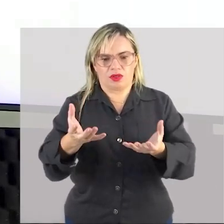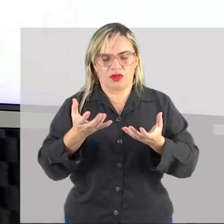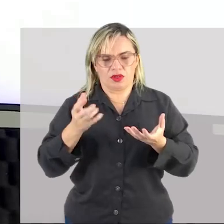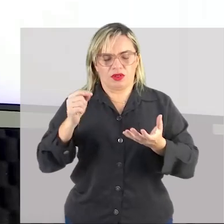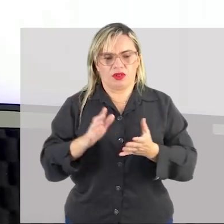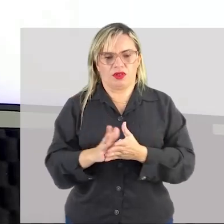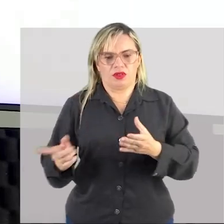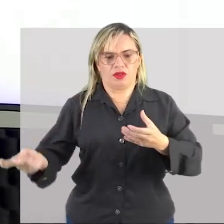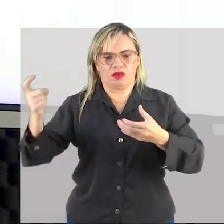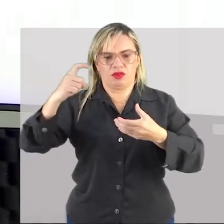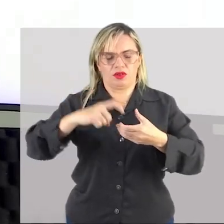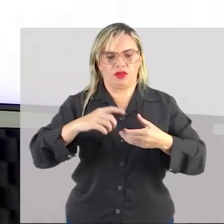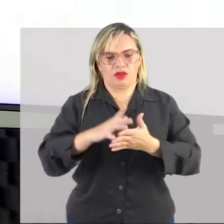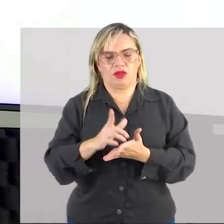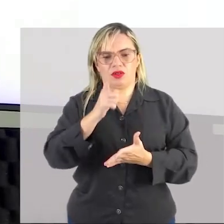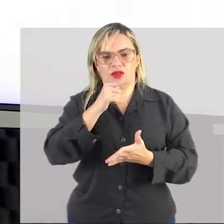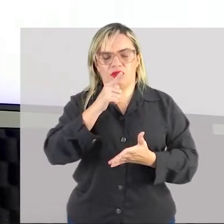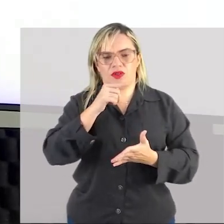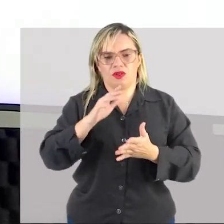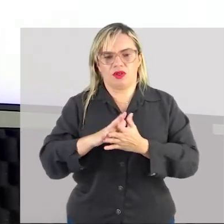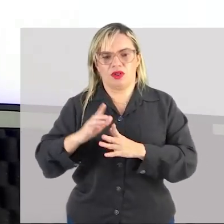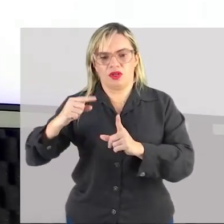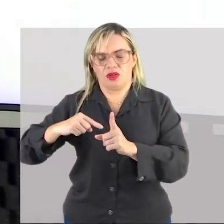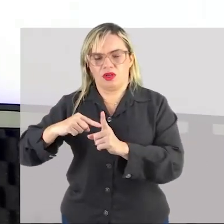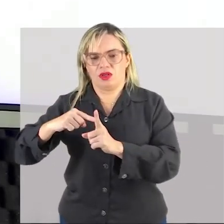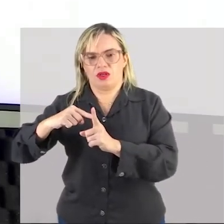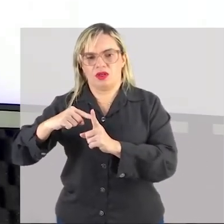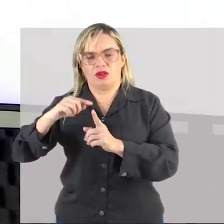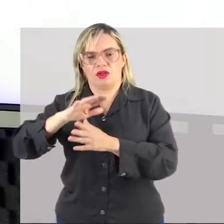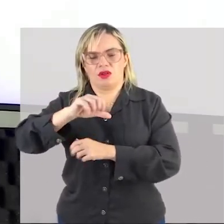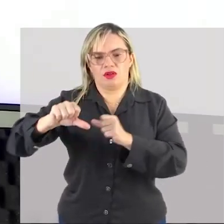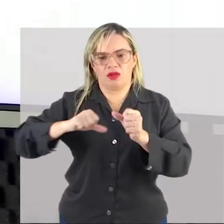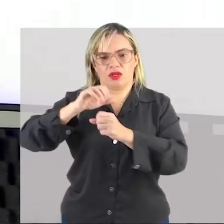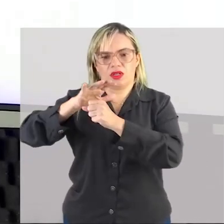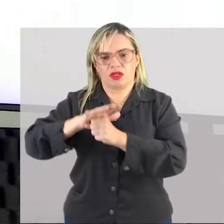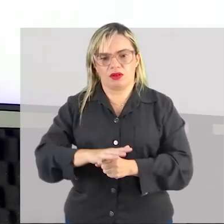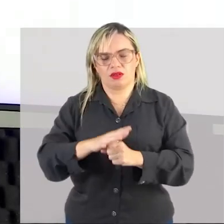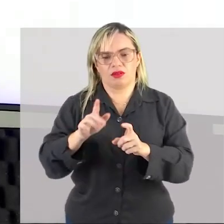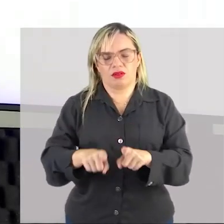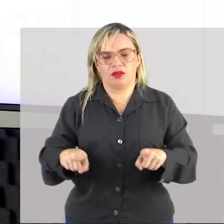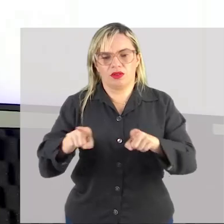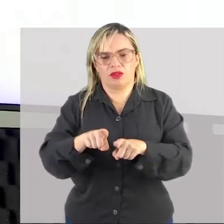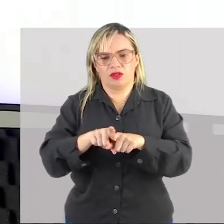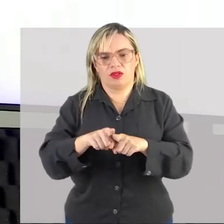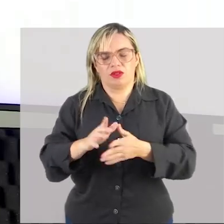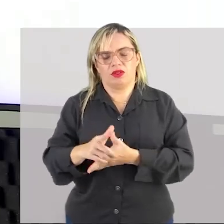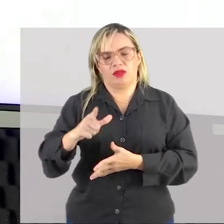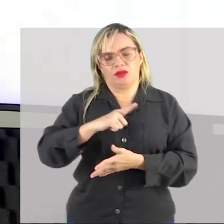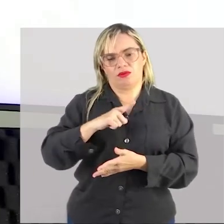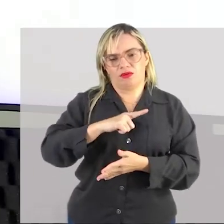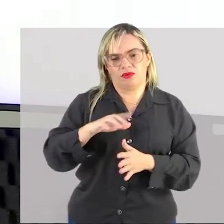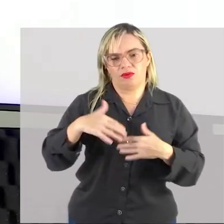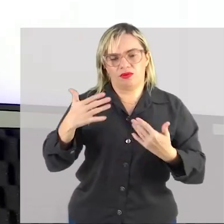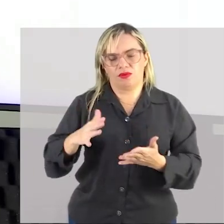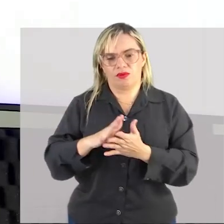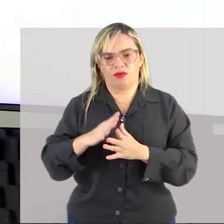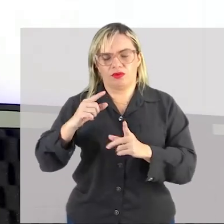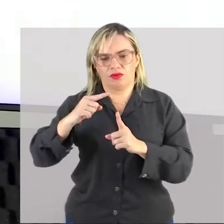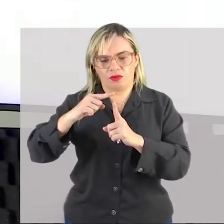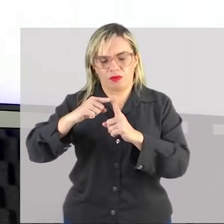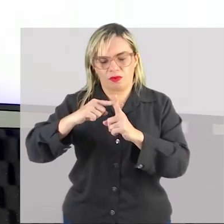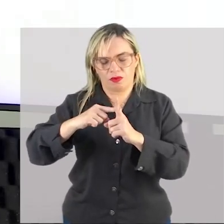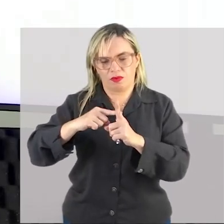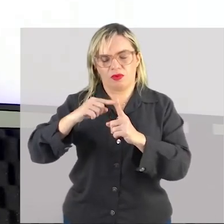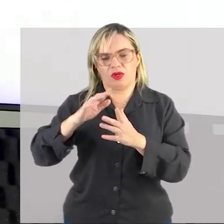quero voltar a ser líquido, eu tenho que mexer na temperatura e na pressão. Eu tenho que mexer na temperatura, a temperatura tem que estar